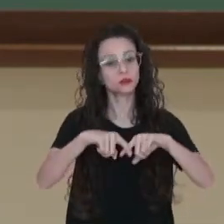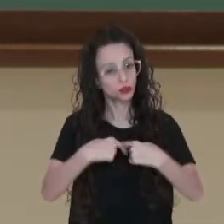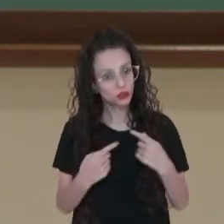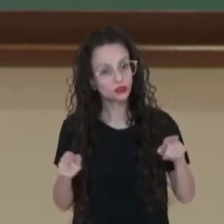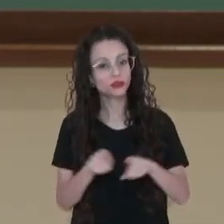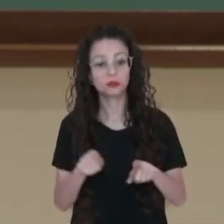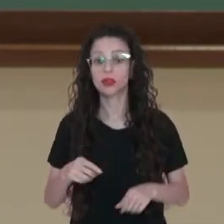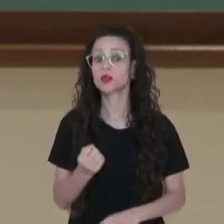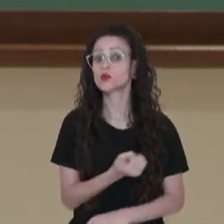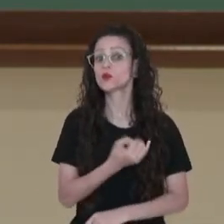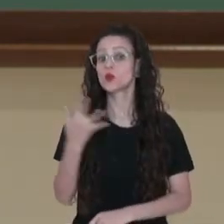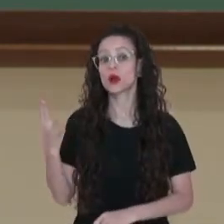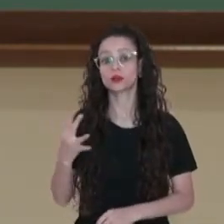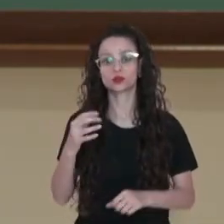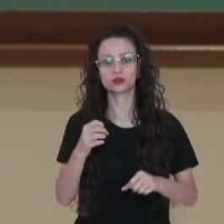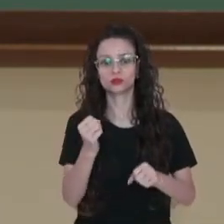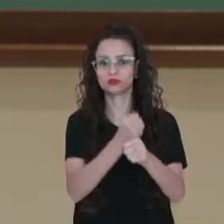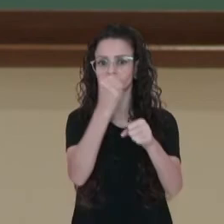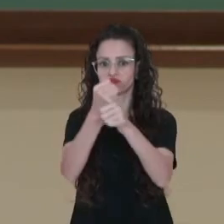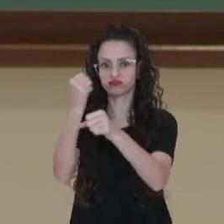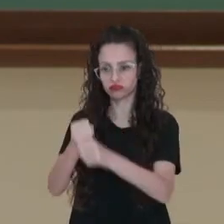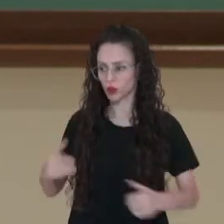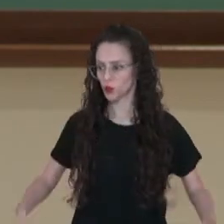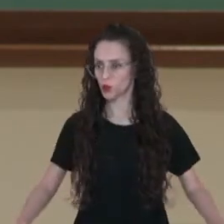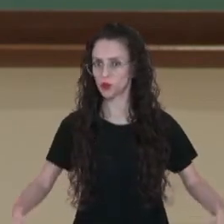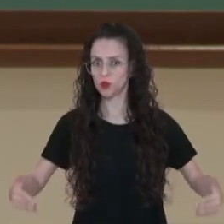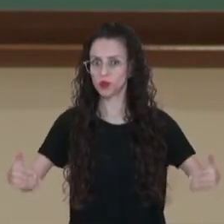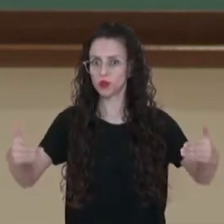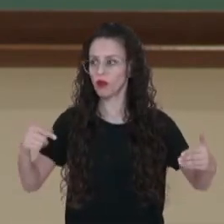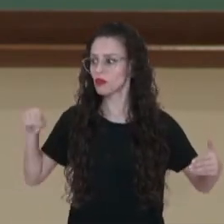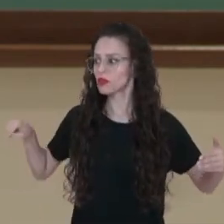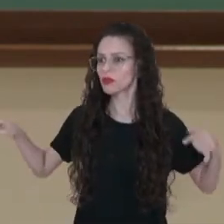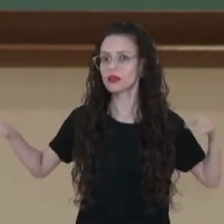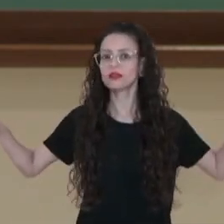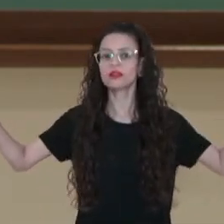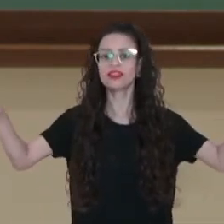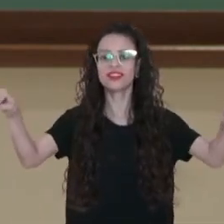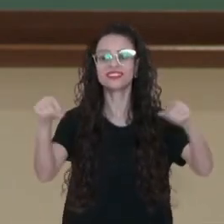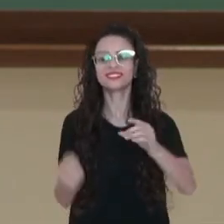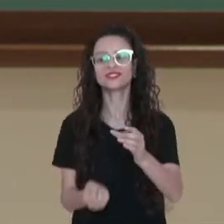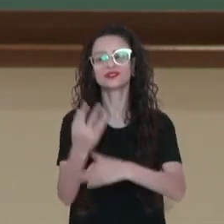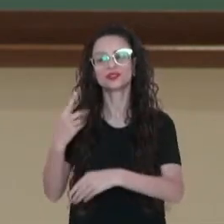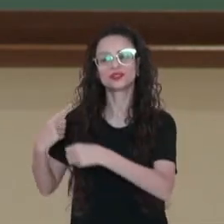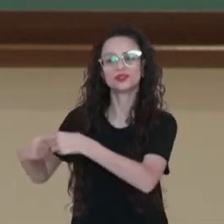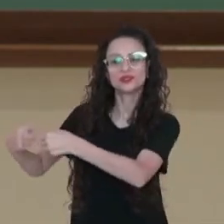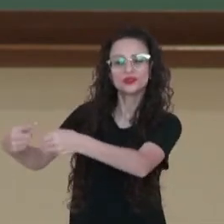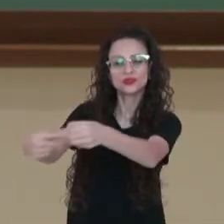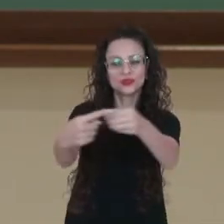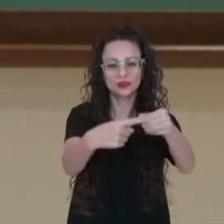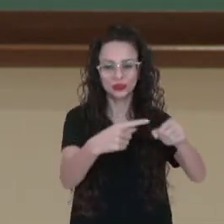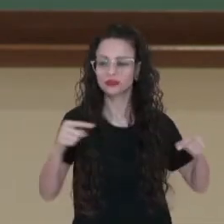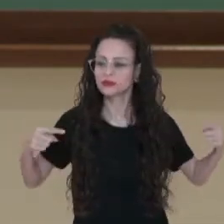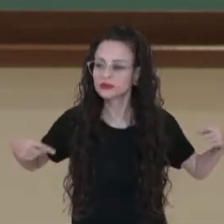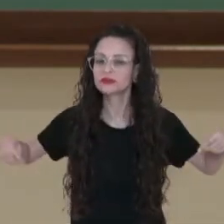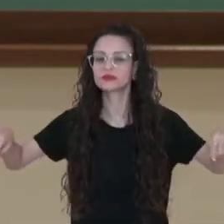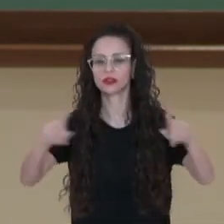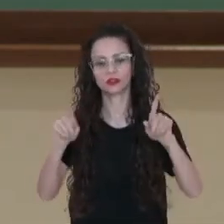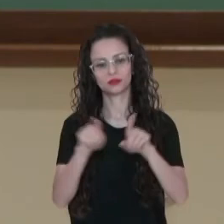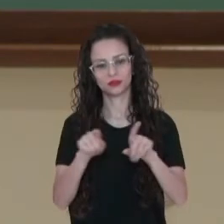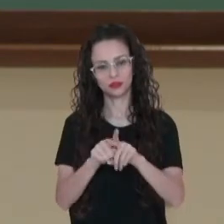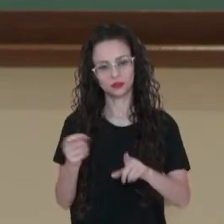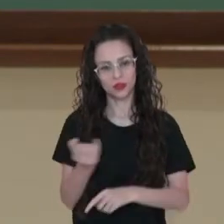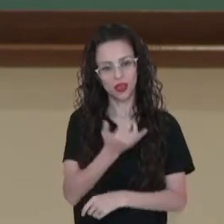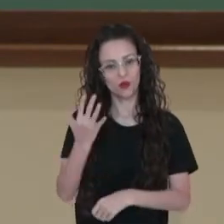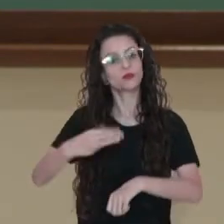tantos fortes. E ao redor desses fortes foram surgindo vilas que deram origem às cidades e algumas